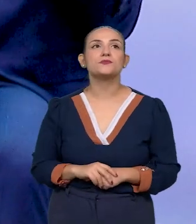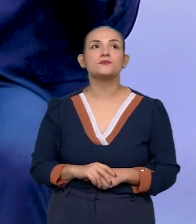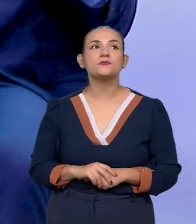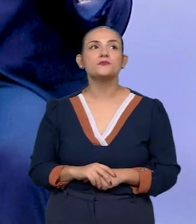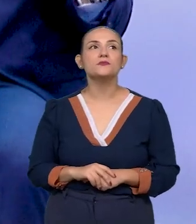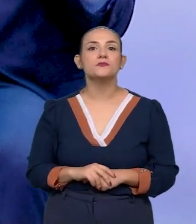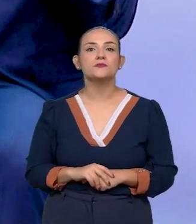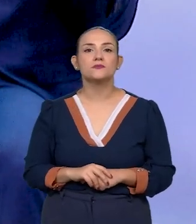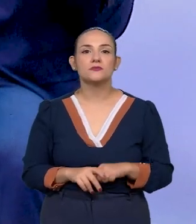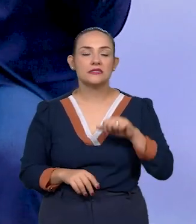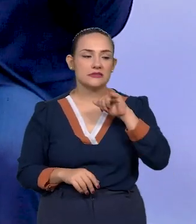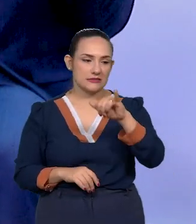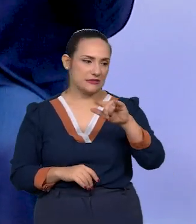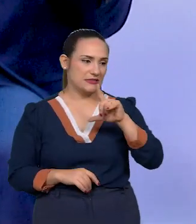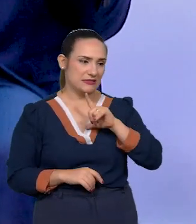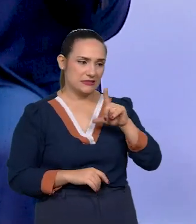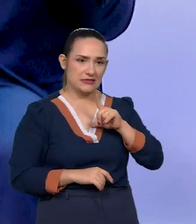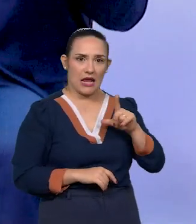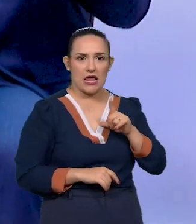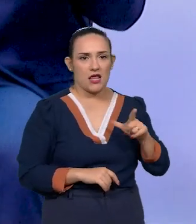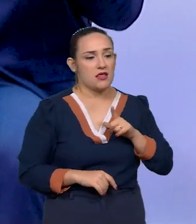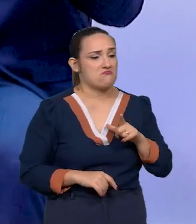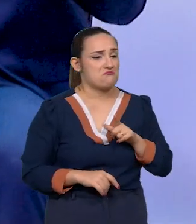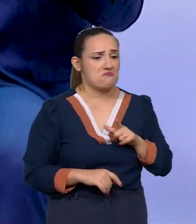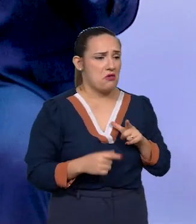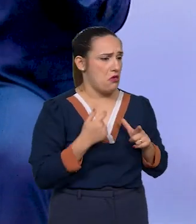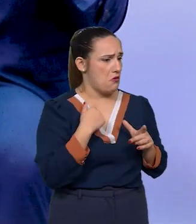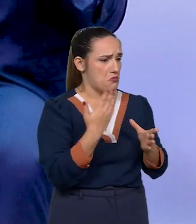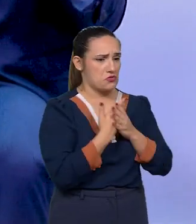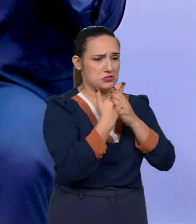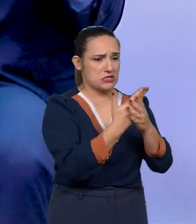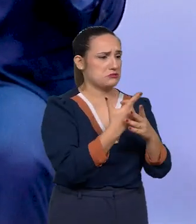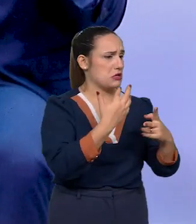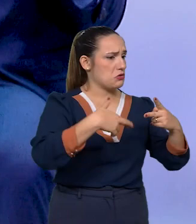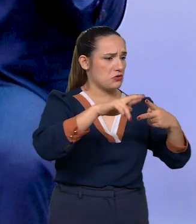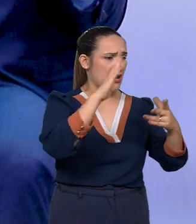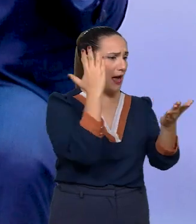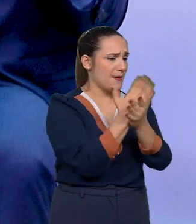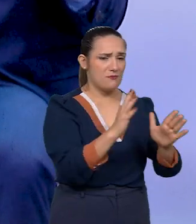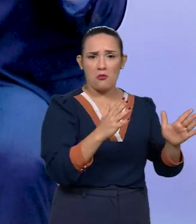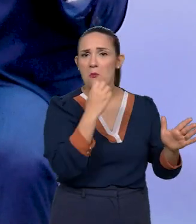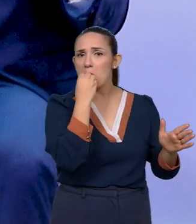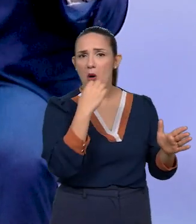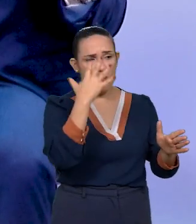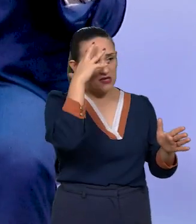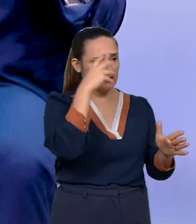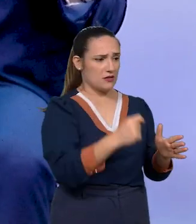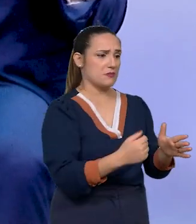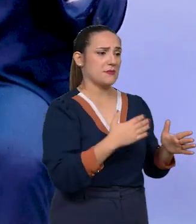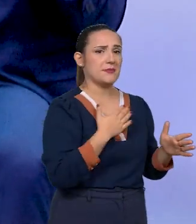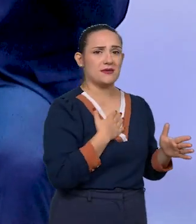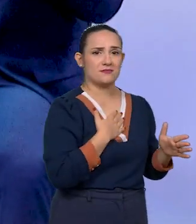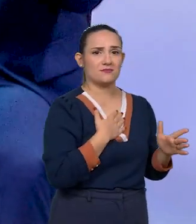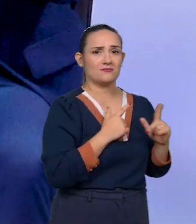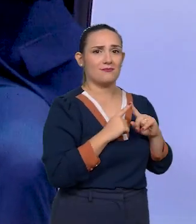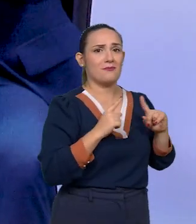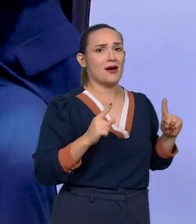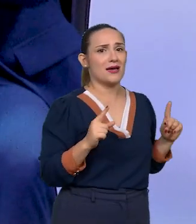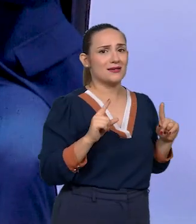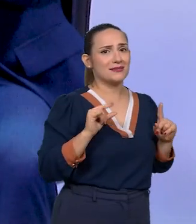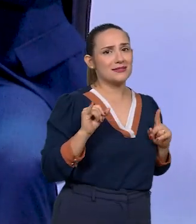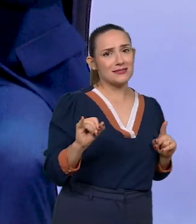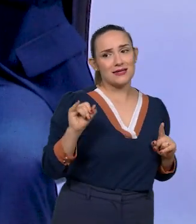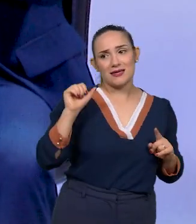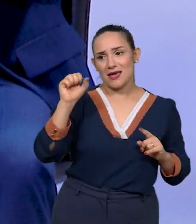tenha uma decisão imutável, coisa julgada, material, em algum momento, caso